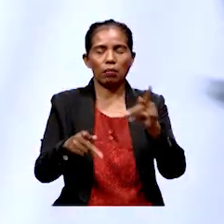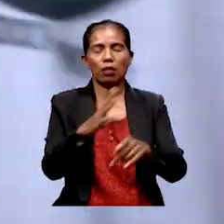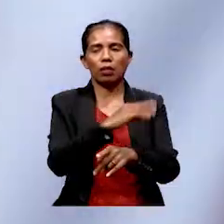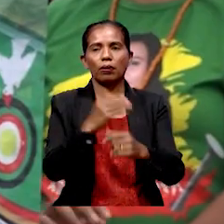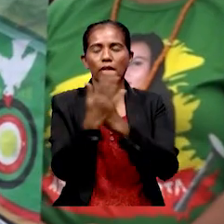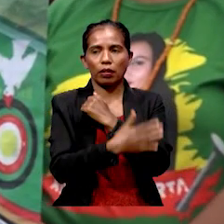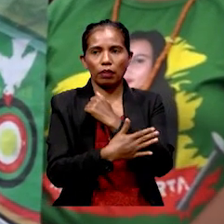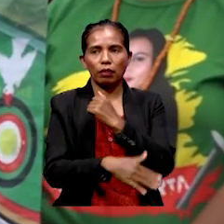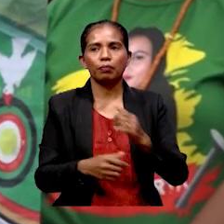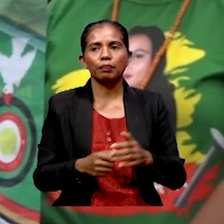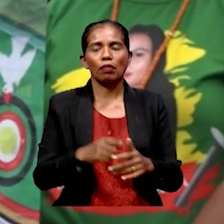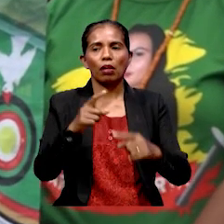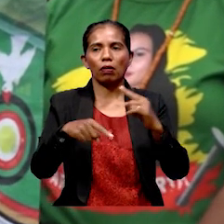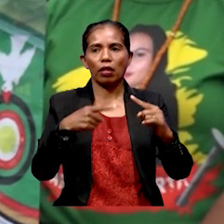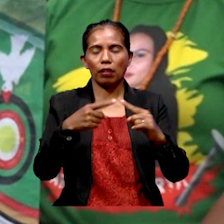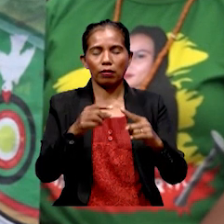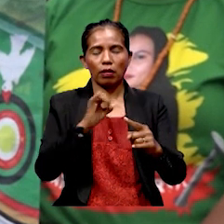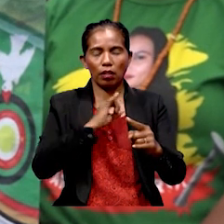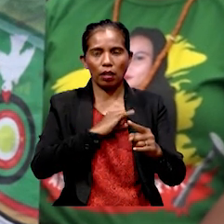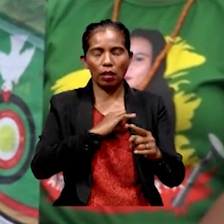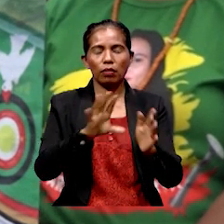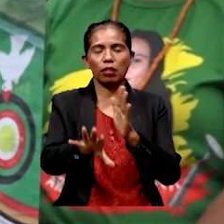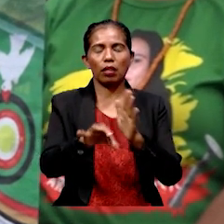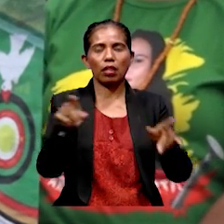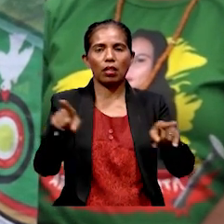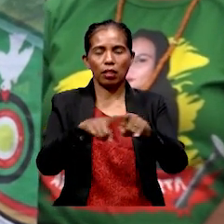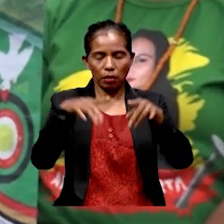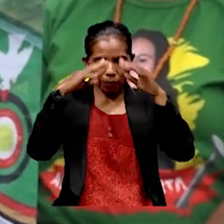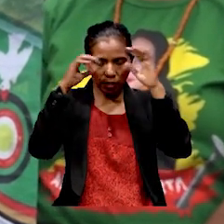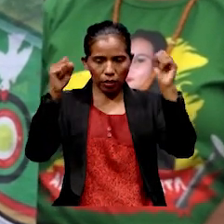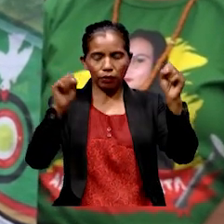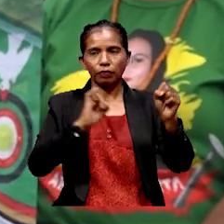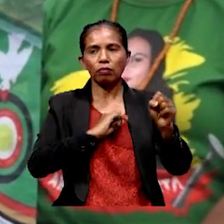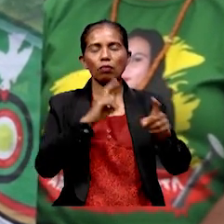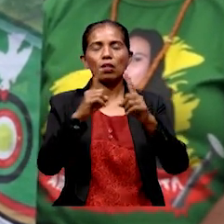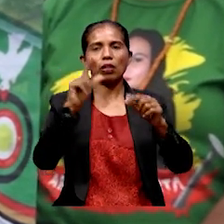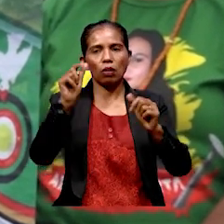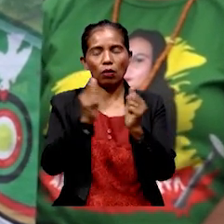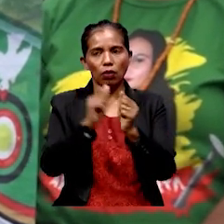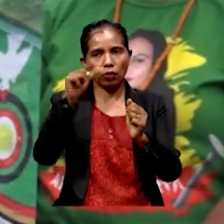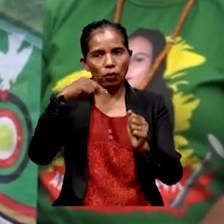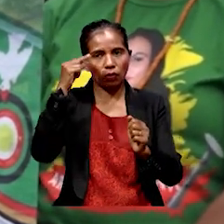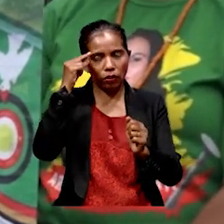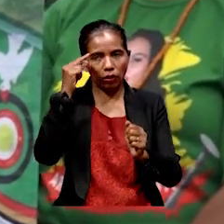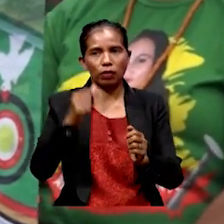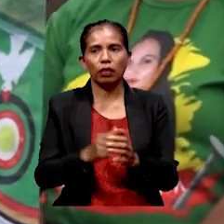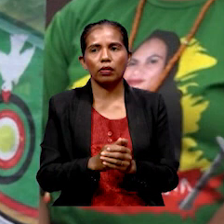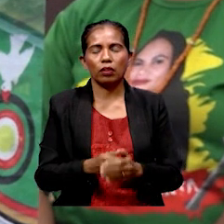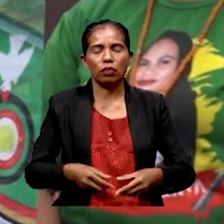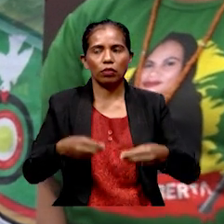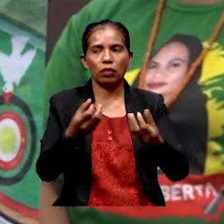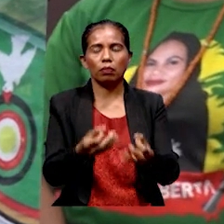Tambale oi hira, hawale tu mata hause poli ho governo, ho fo